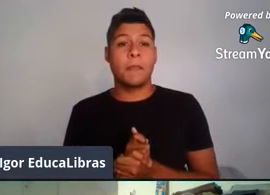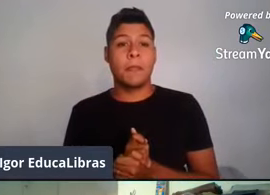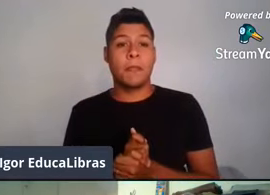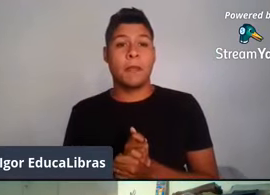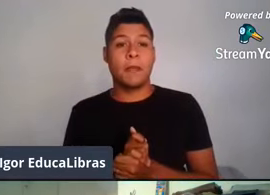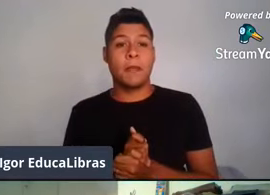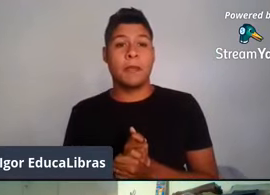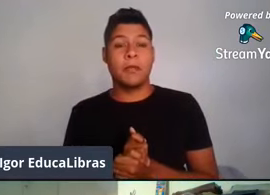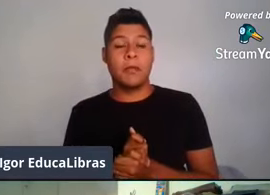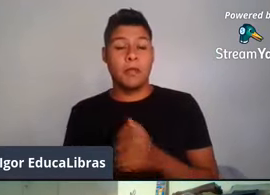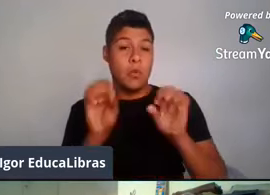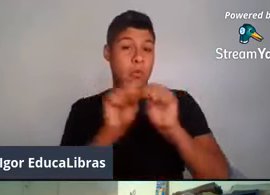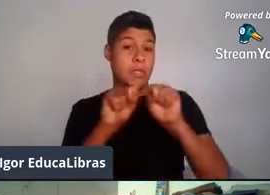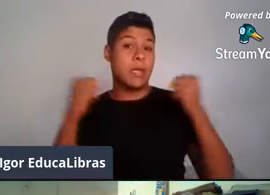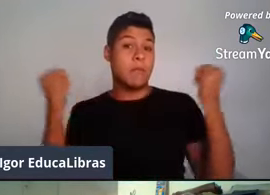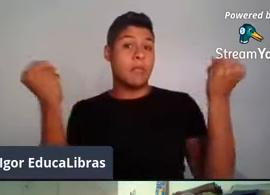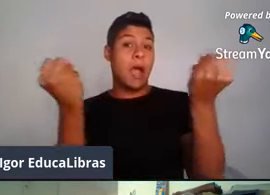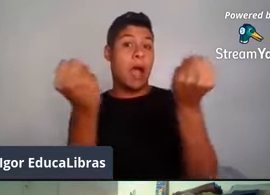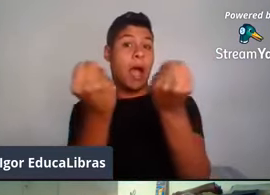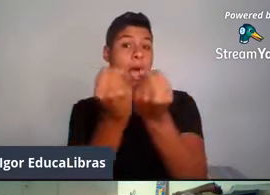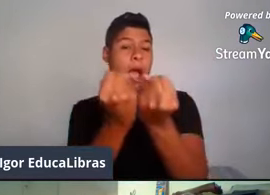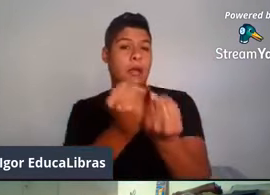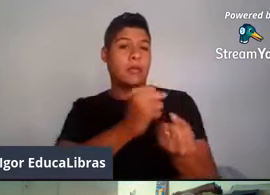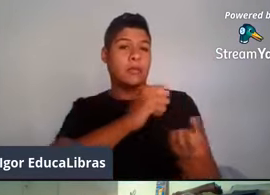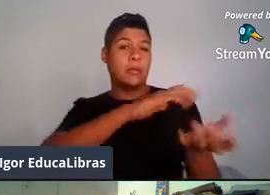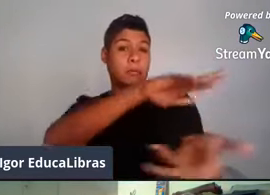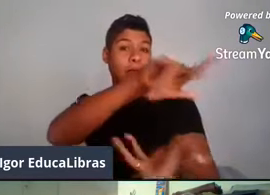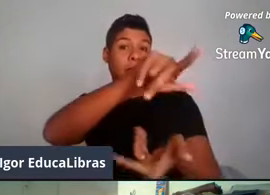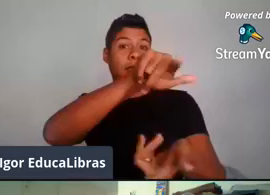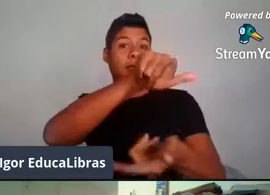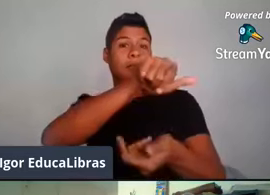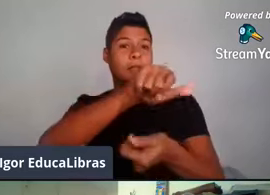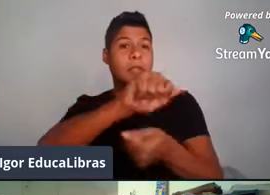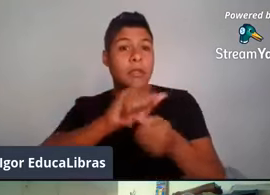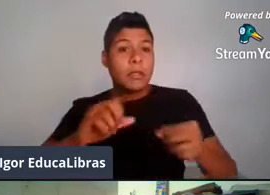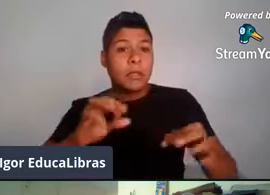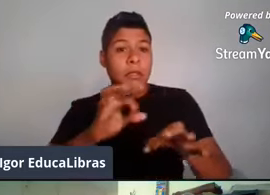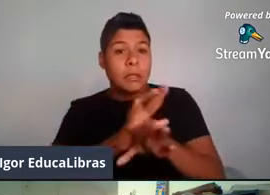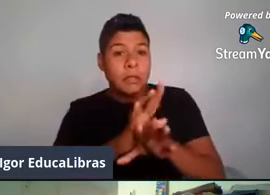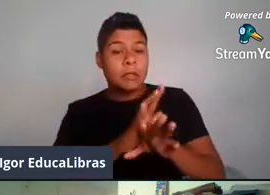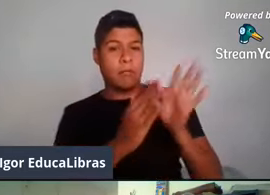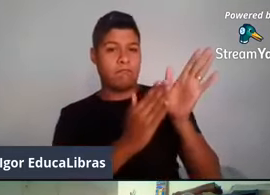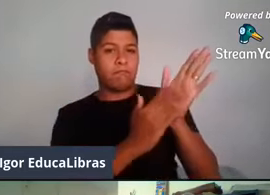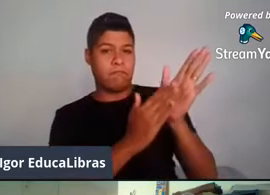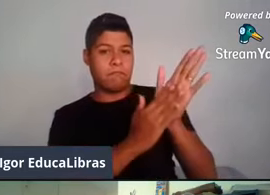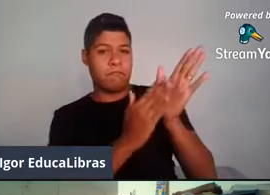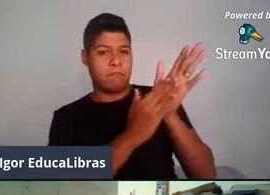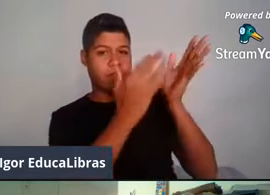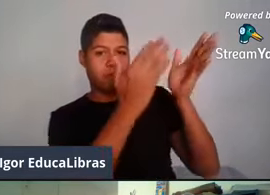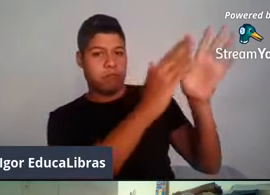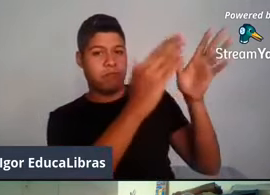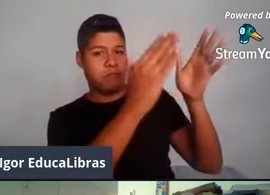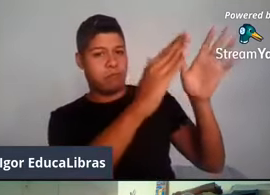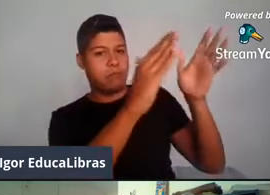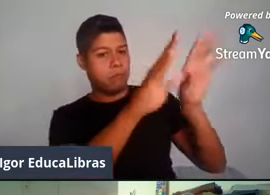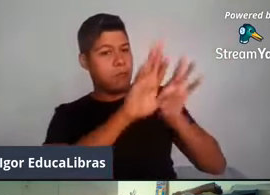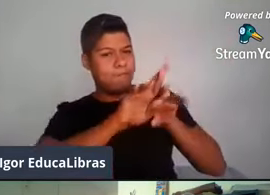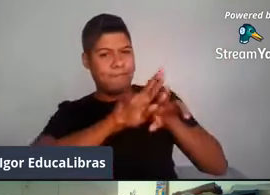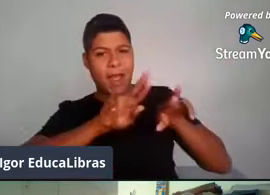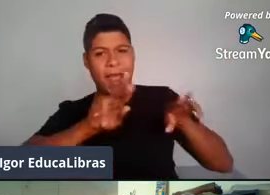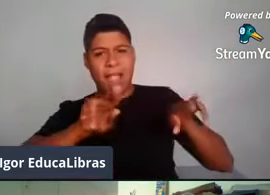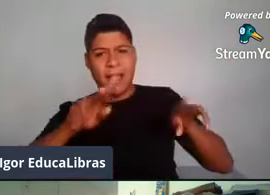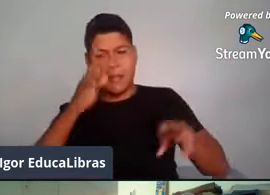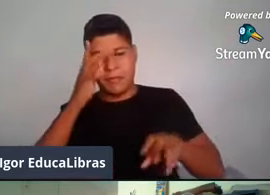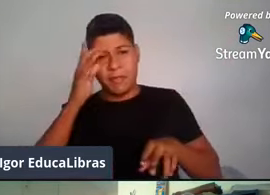fazer um seminário internacional, e ele terminaria com uma homenagem a várias pessoas que